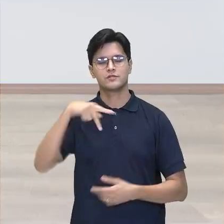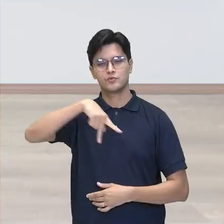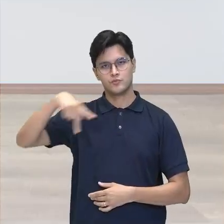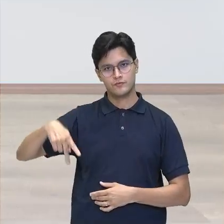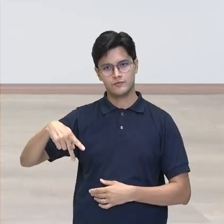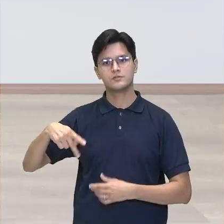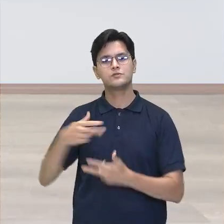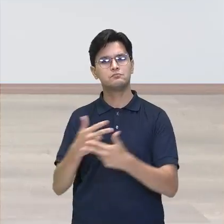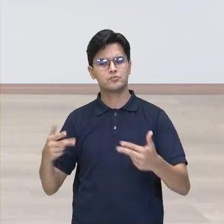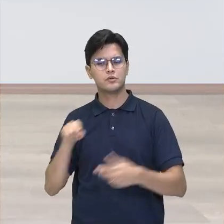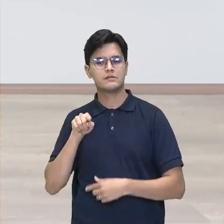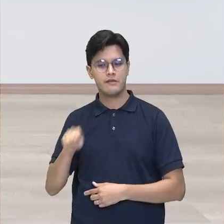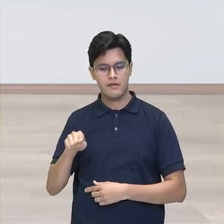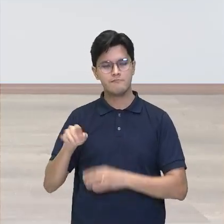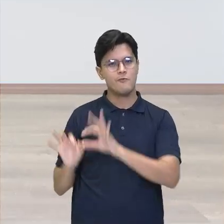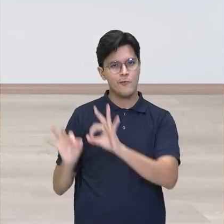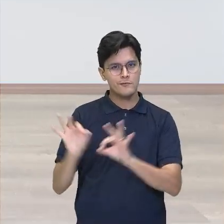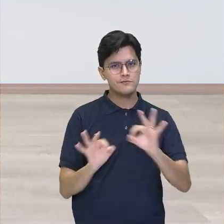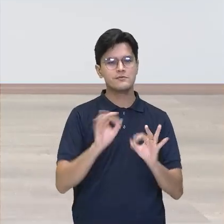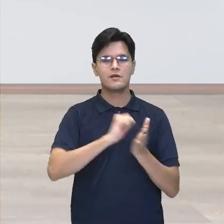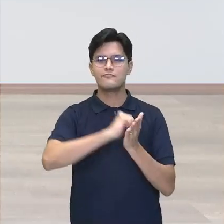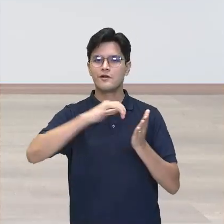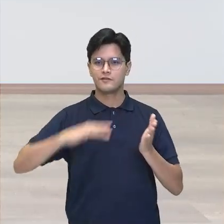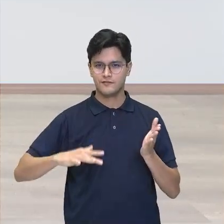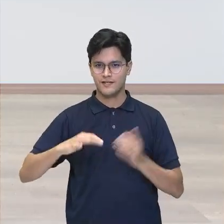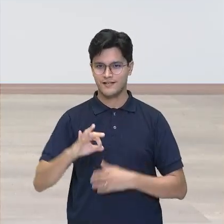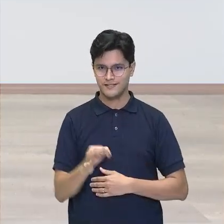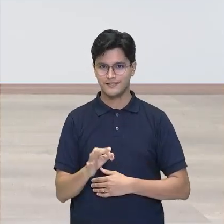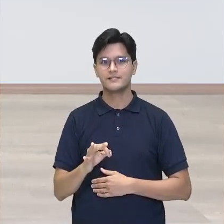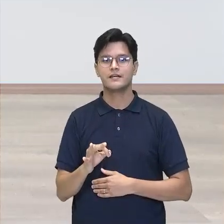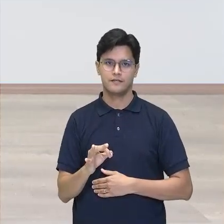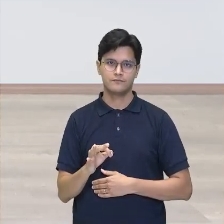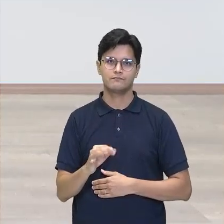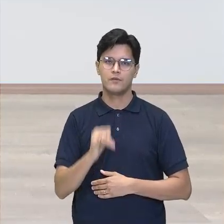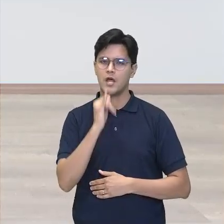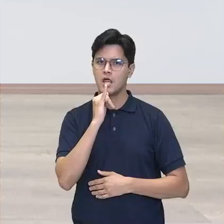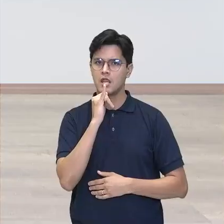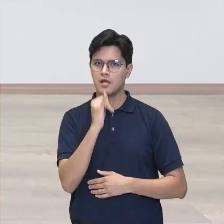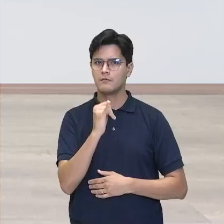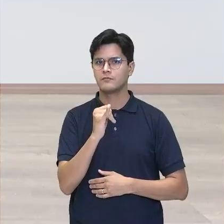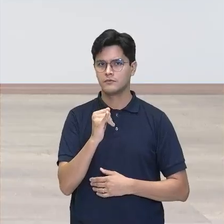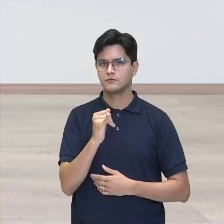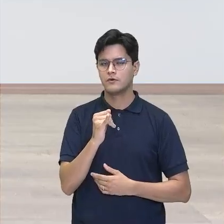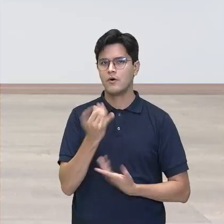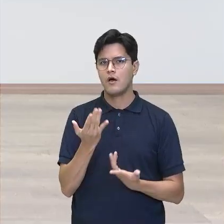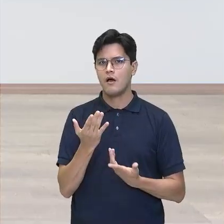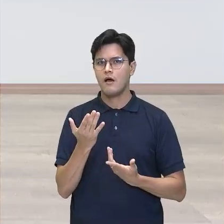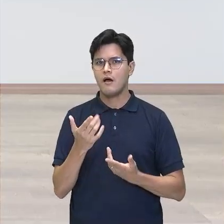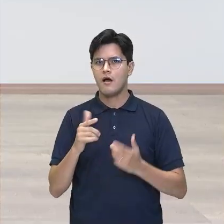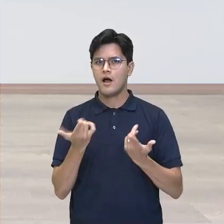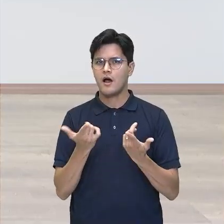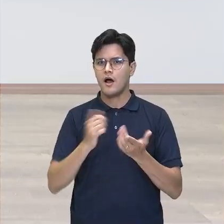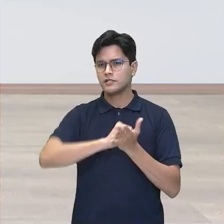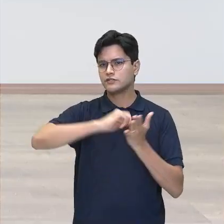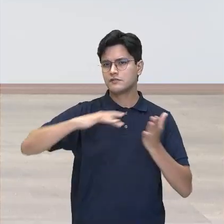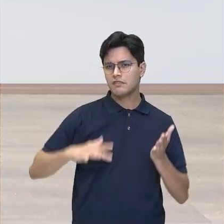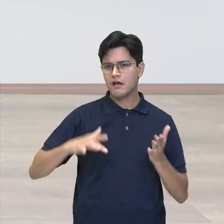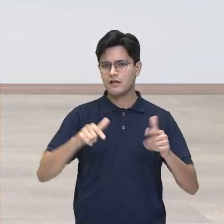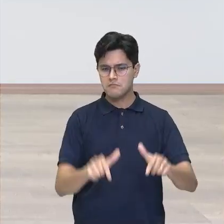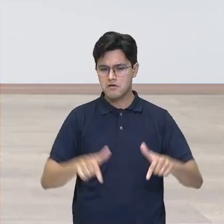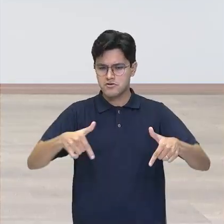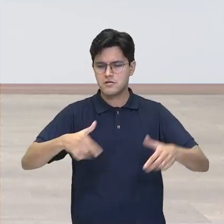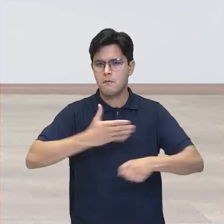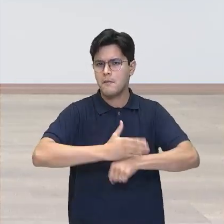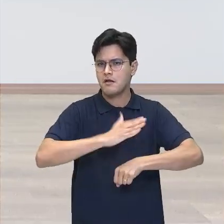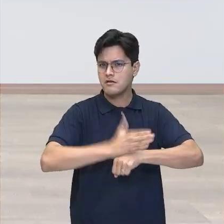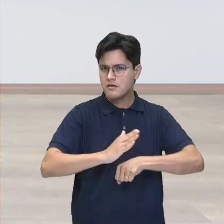nesse sentido. Não é novo a gente trabalhar com atividades mão na massa, você já tem atividades assim nas aulas